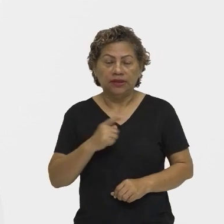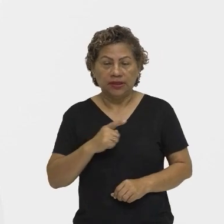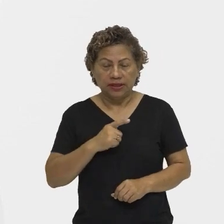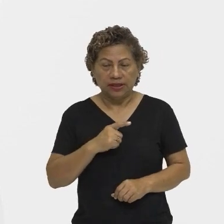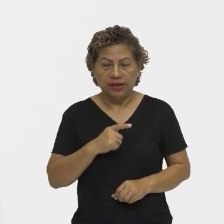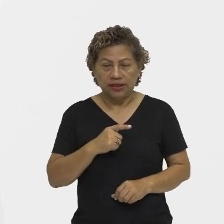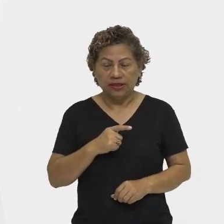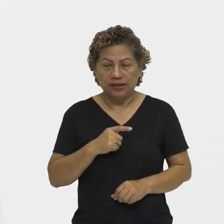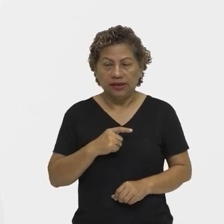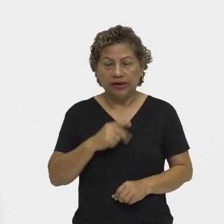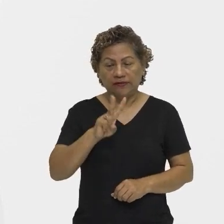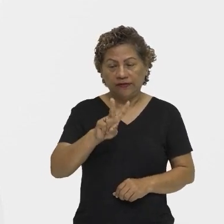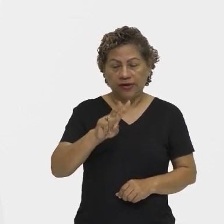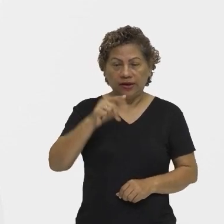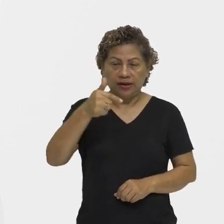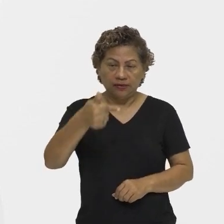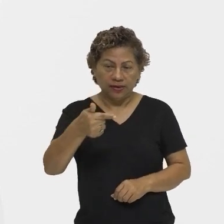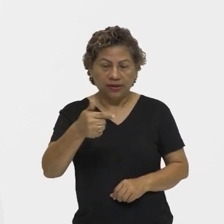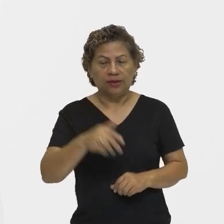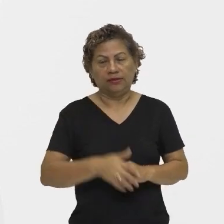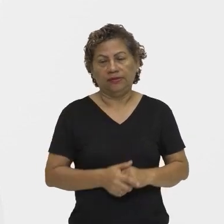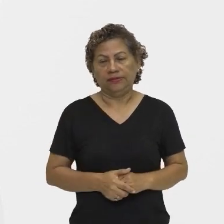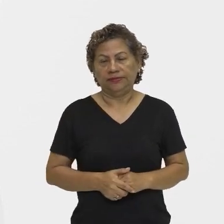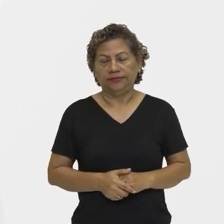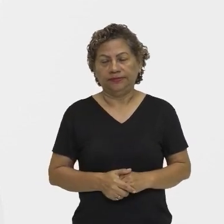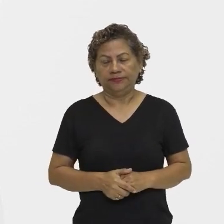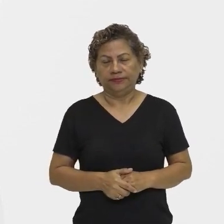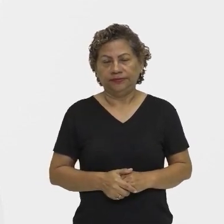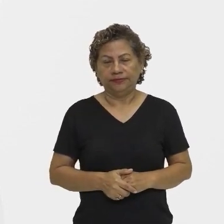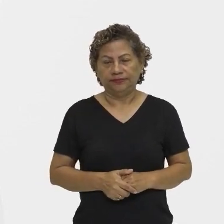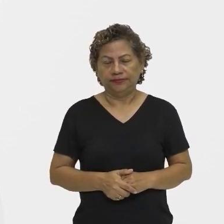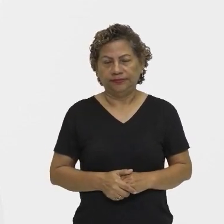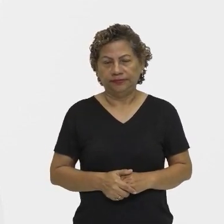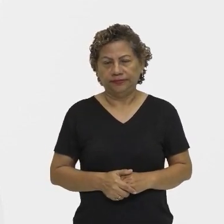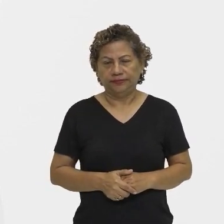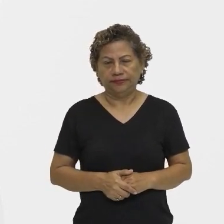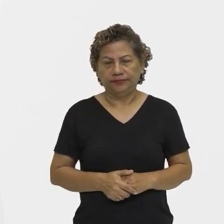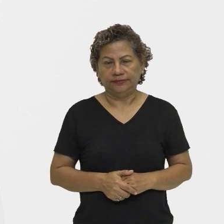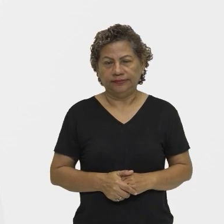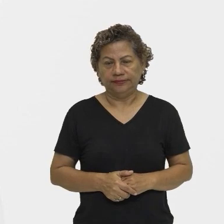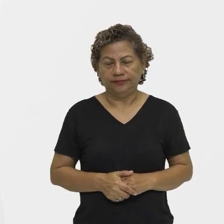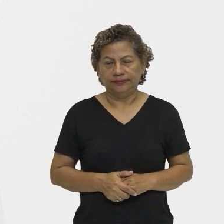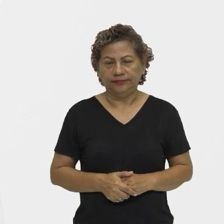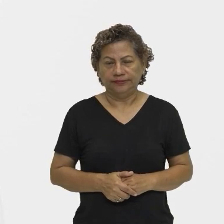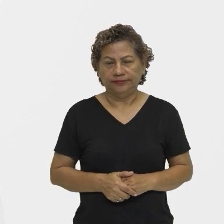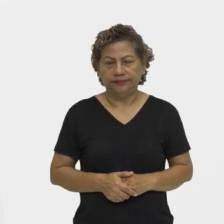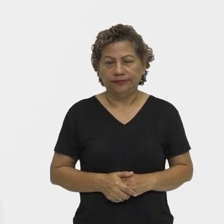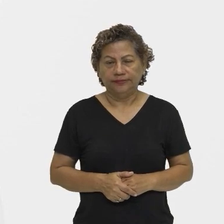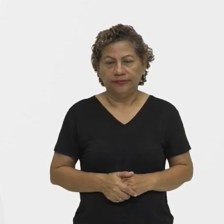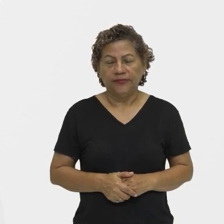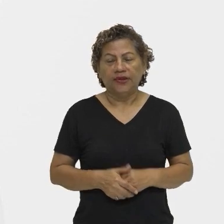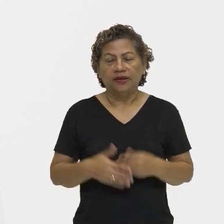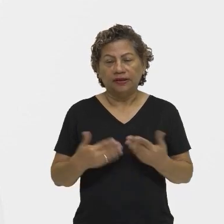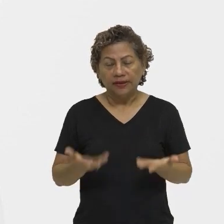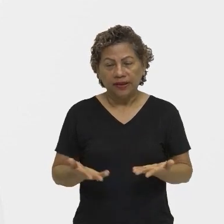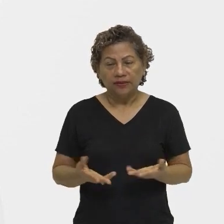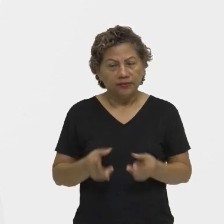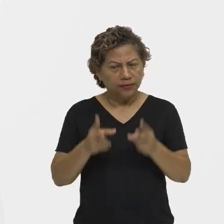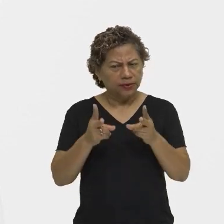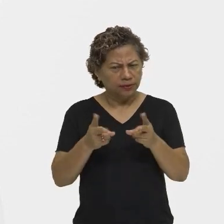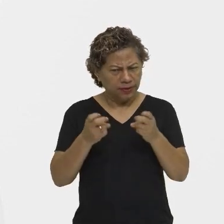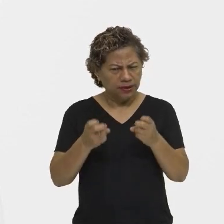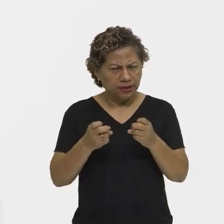ao quadrado. Veja que v elevado ao quadrado, o v simboliza a velocidade. Essa equação